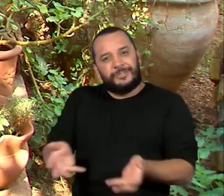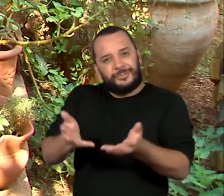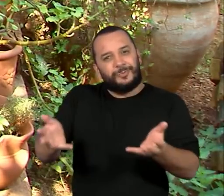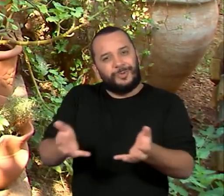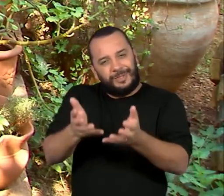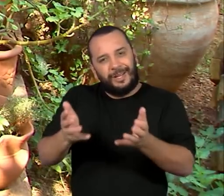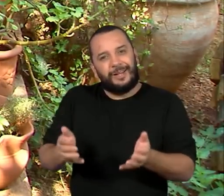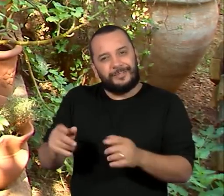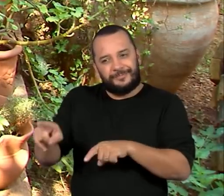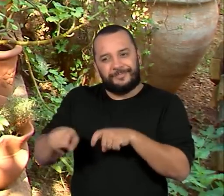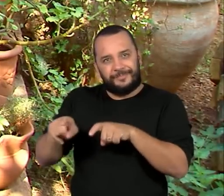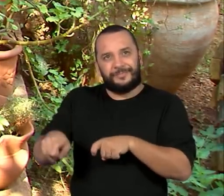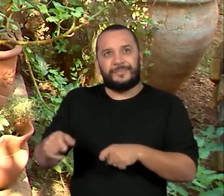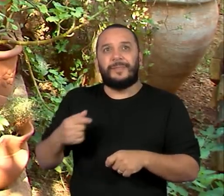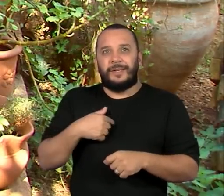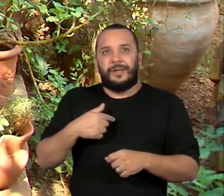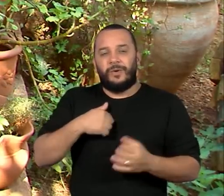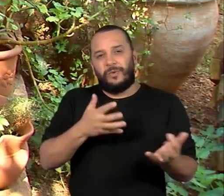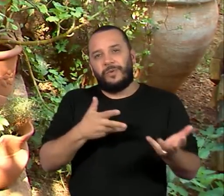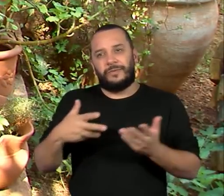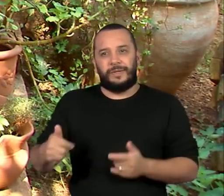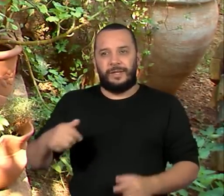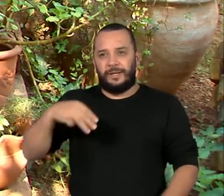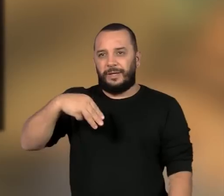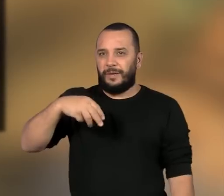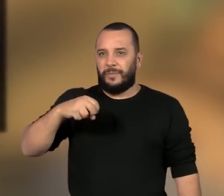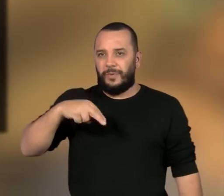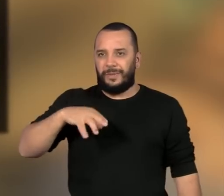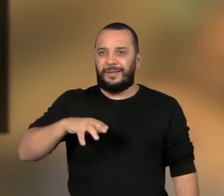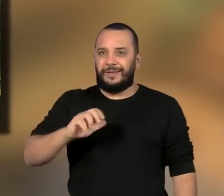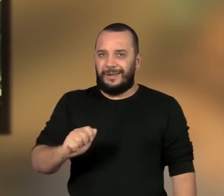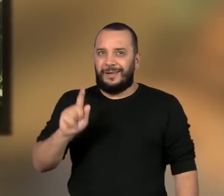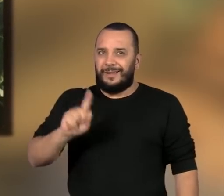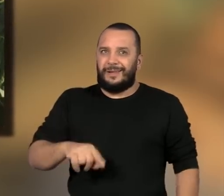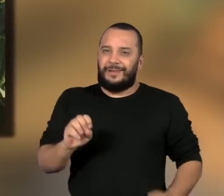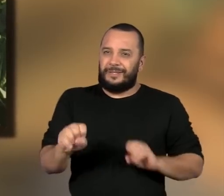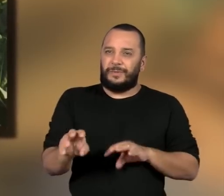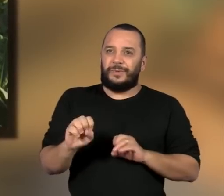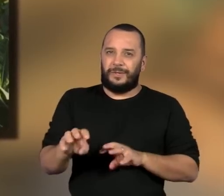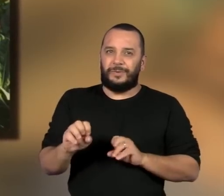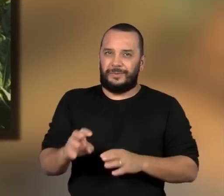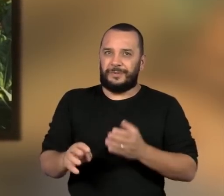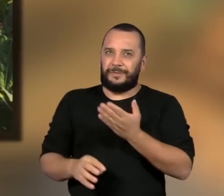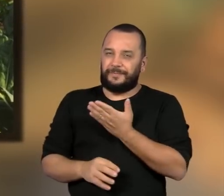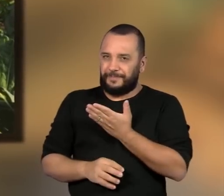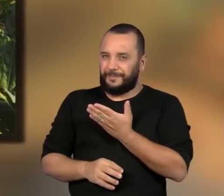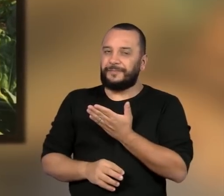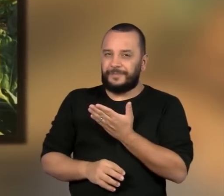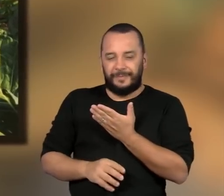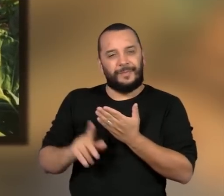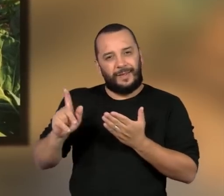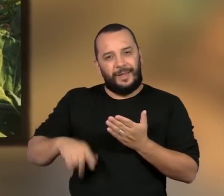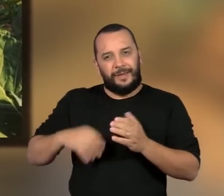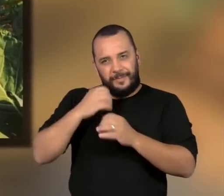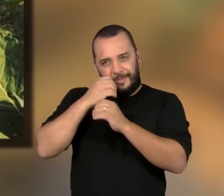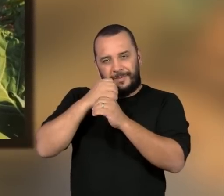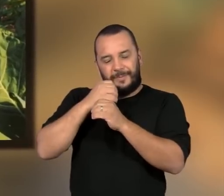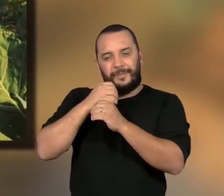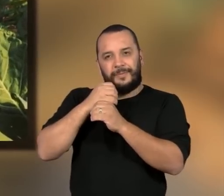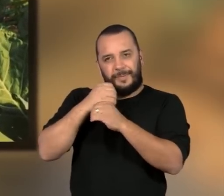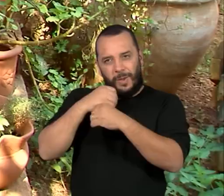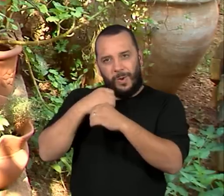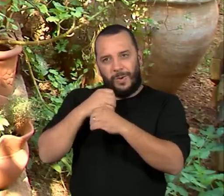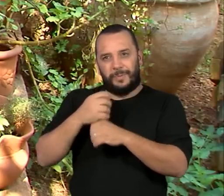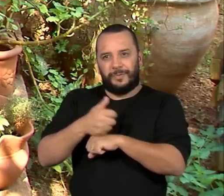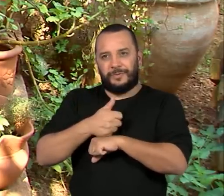para contribuir com o conteúdo, que é a Mônica Passarinho. Ela é educadora e ela é bióloga. A gente selecionou,